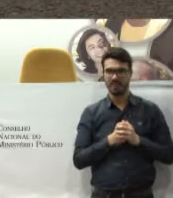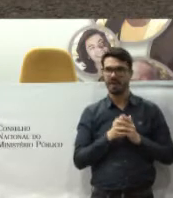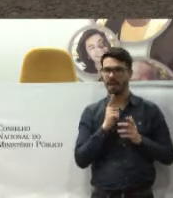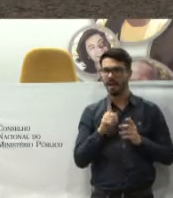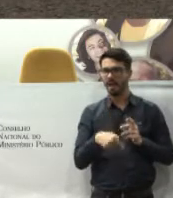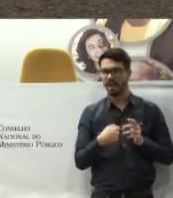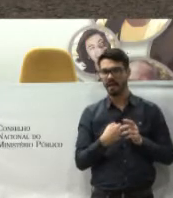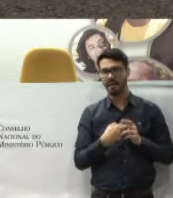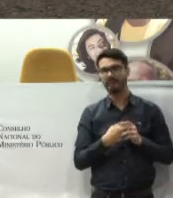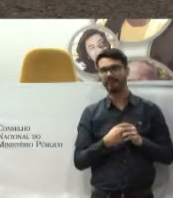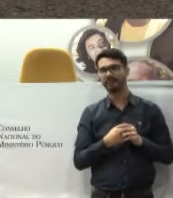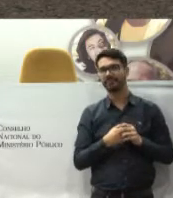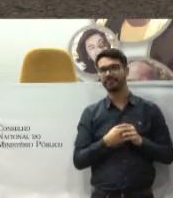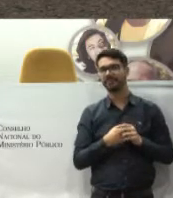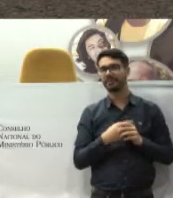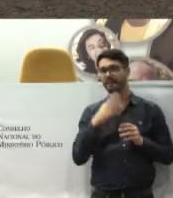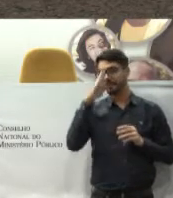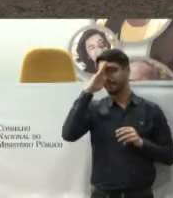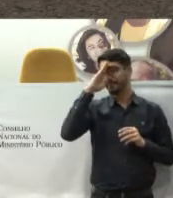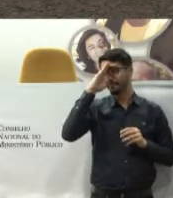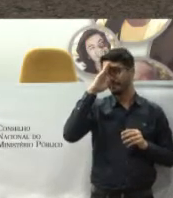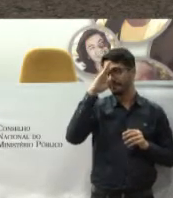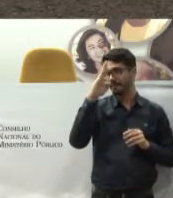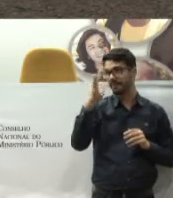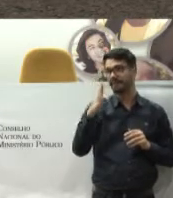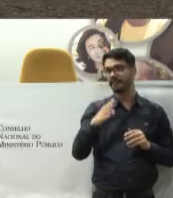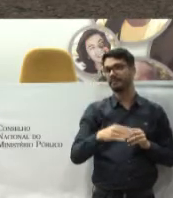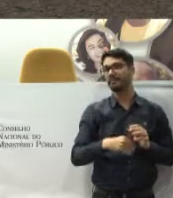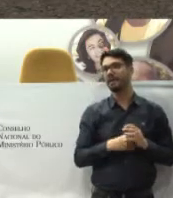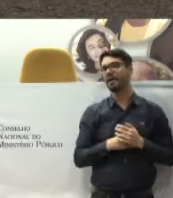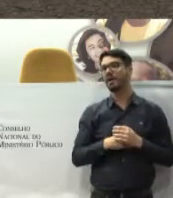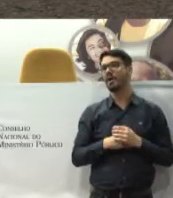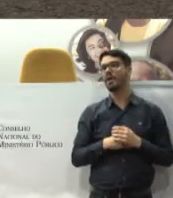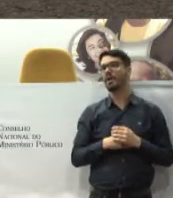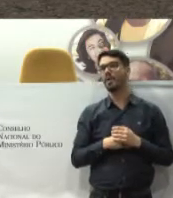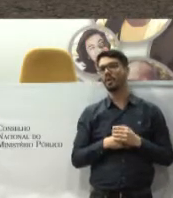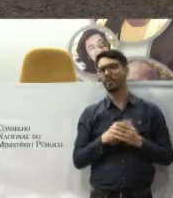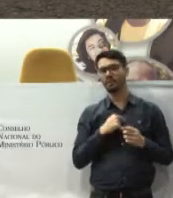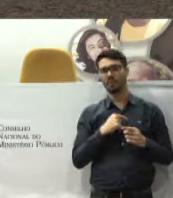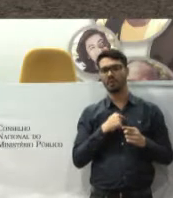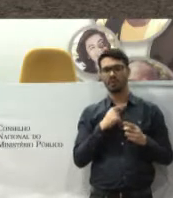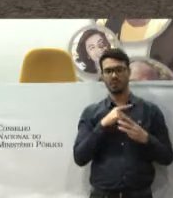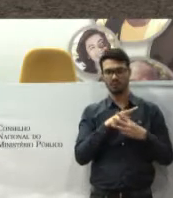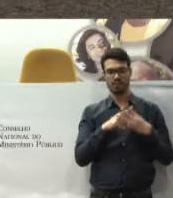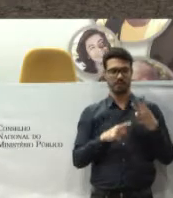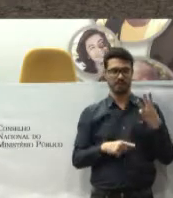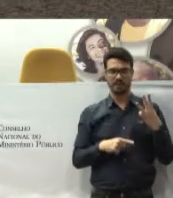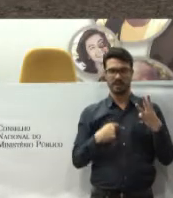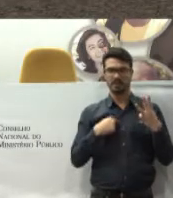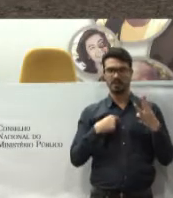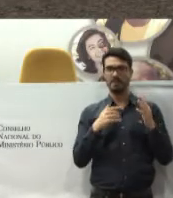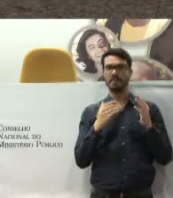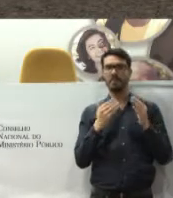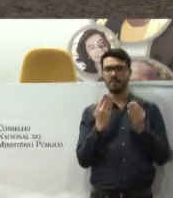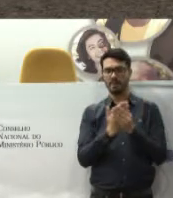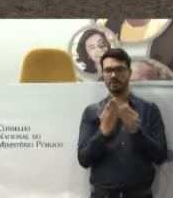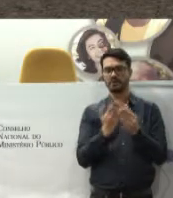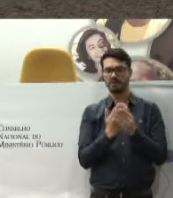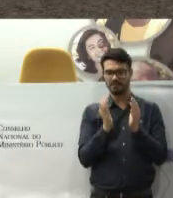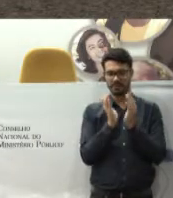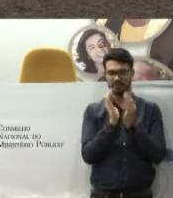talvez a principal contribuição que eu tentei oferecer no meu trabalho. Nós, no processo coletivo,